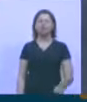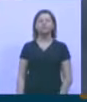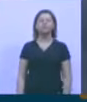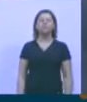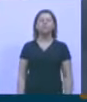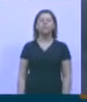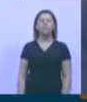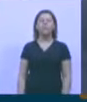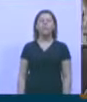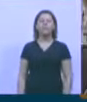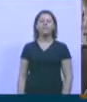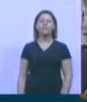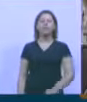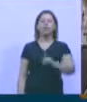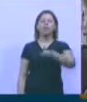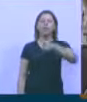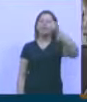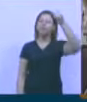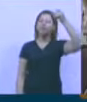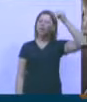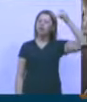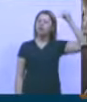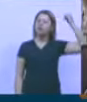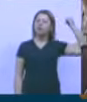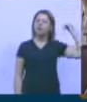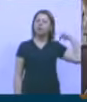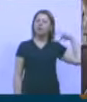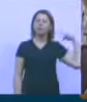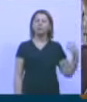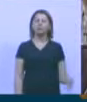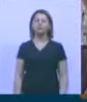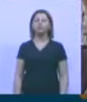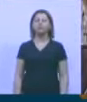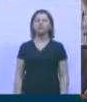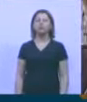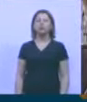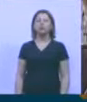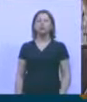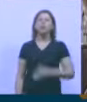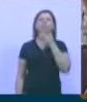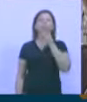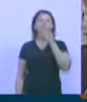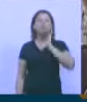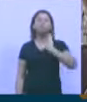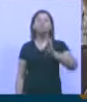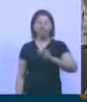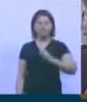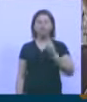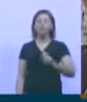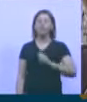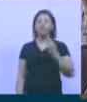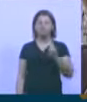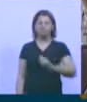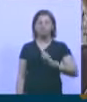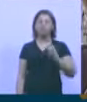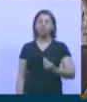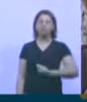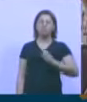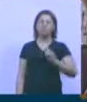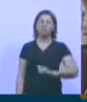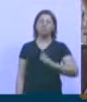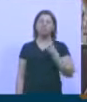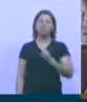ago. Isso foi há muito tempo atrás. He is still living. E ele ainda está vivo. But the palm has